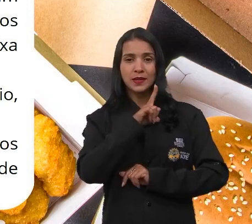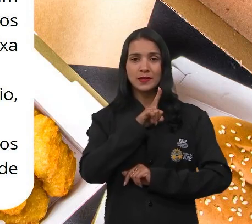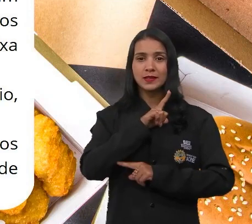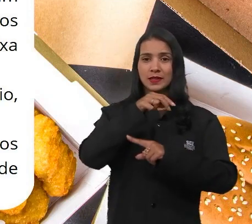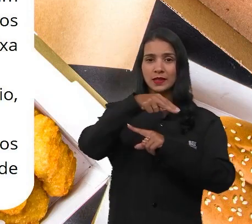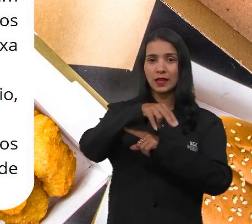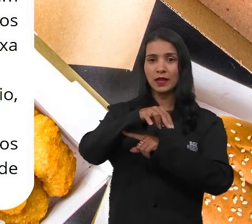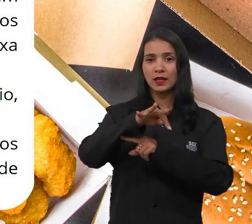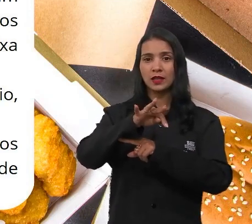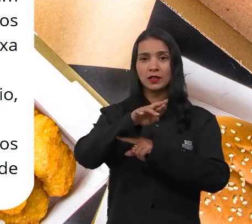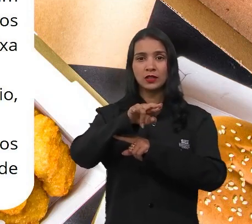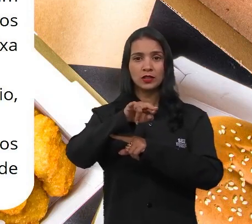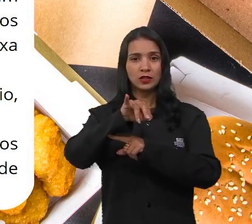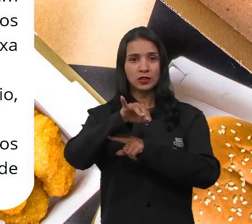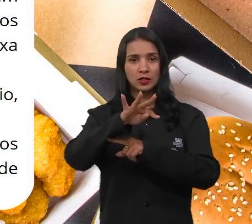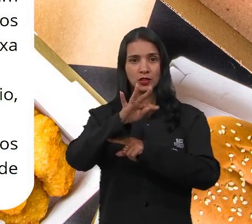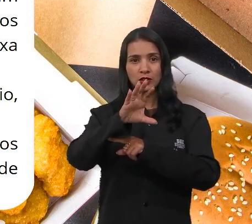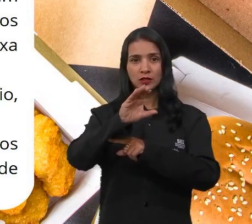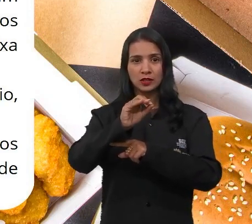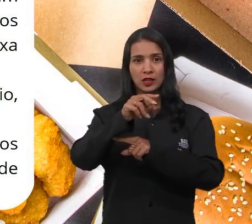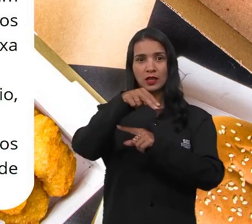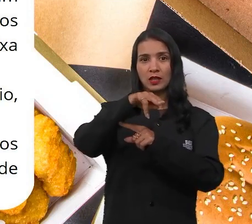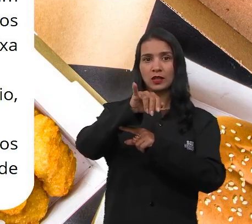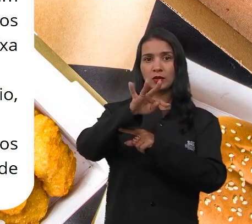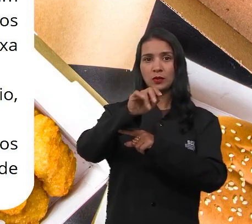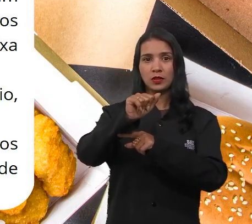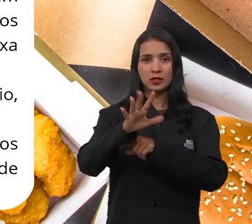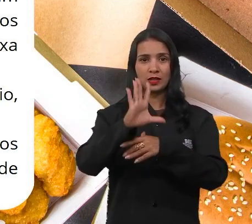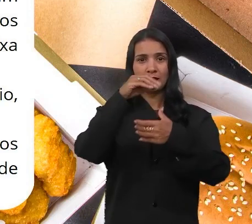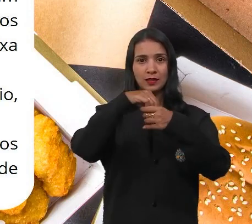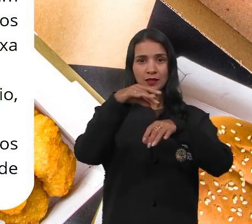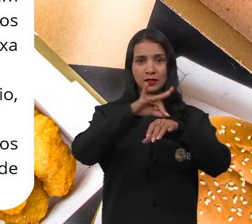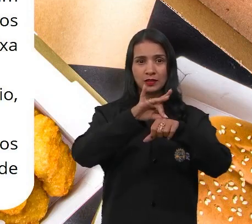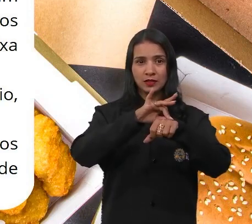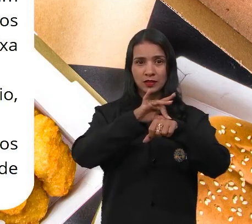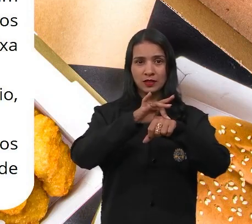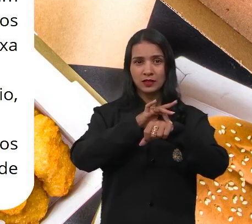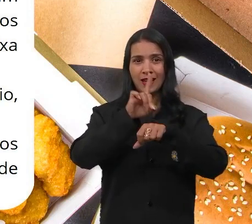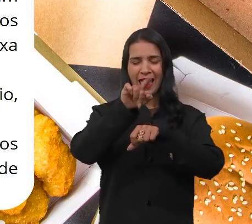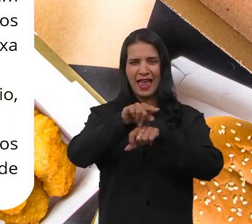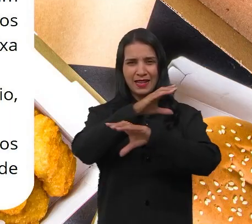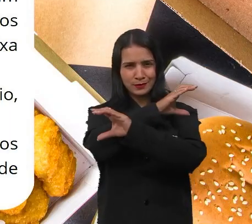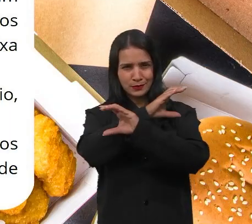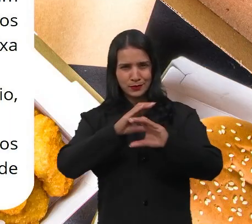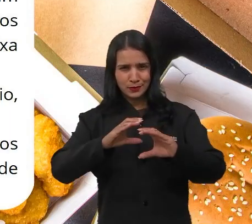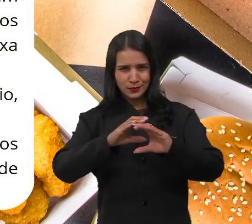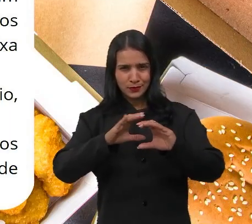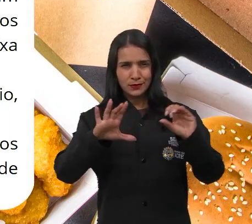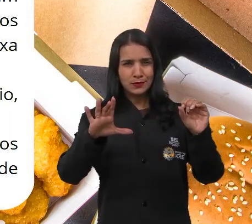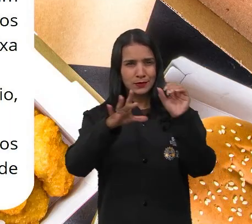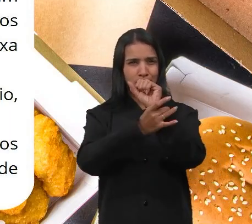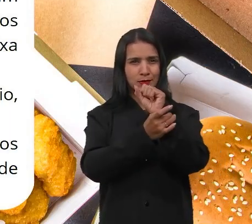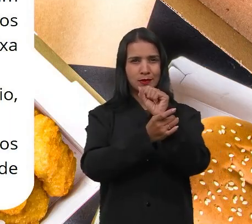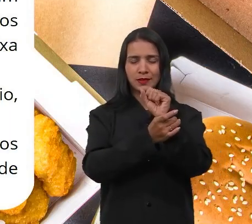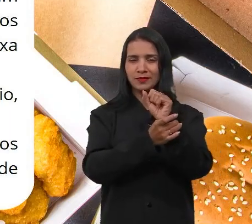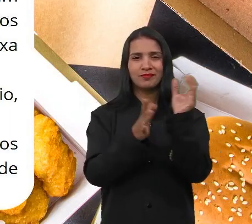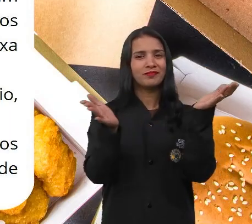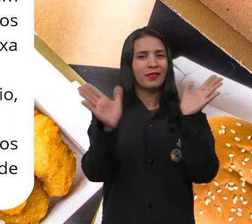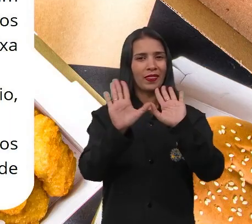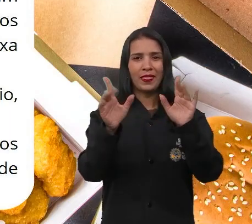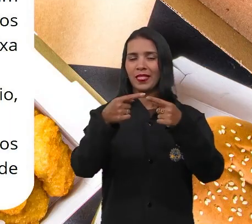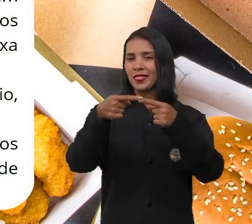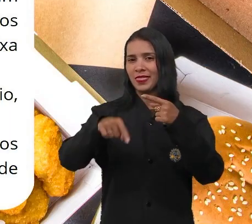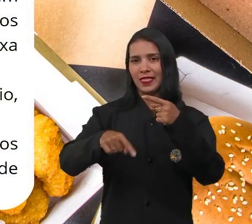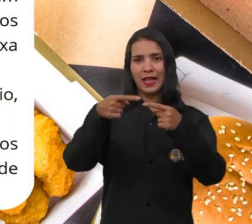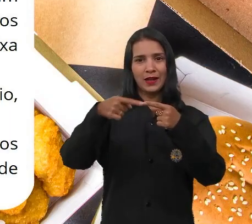o nitrato presente em carnes processadas são completamente seguros? De forma alguma, gente.